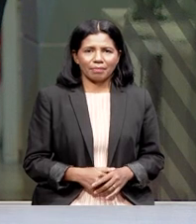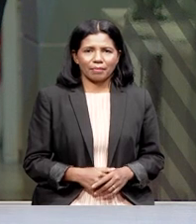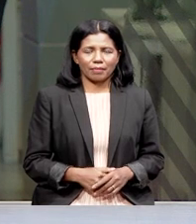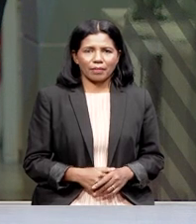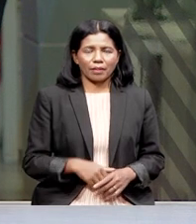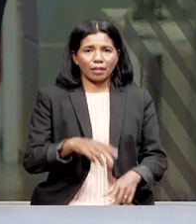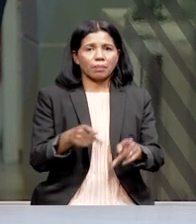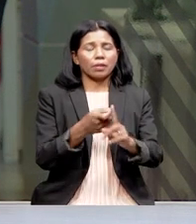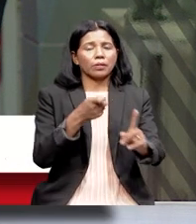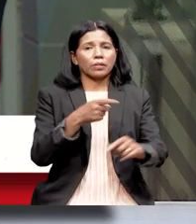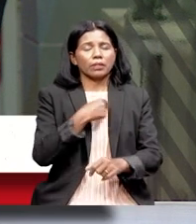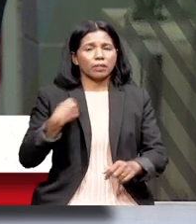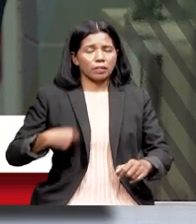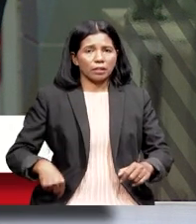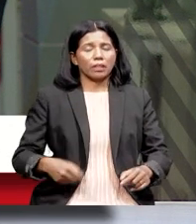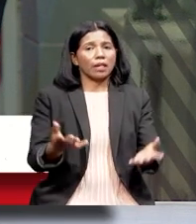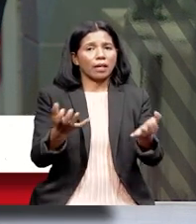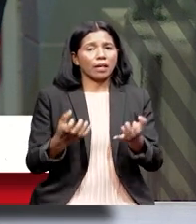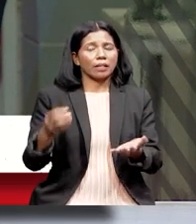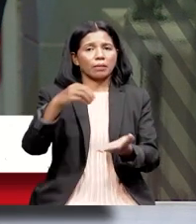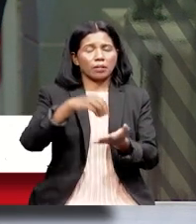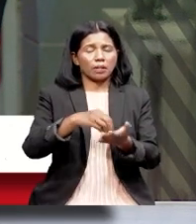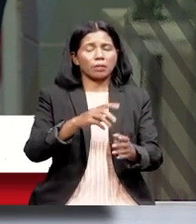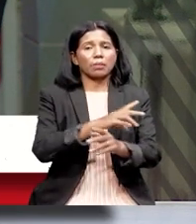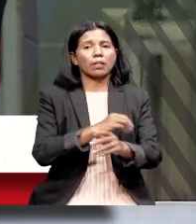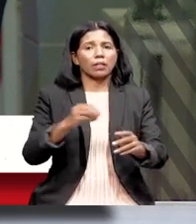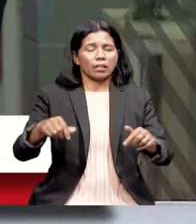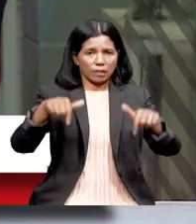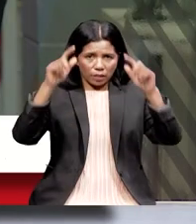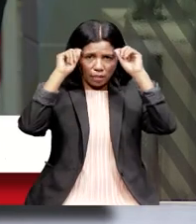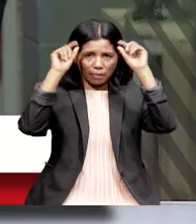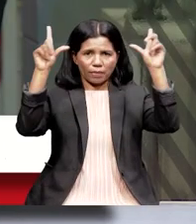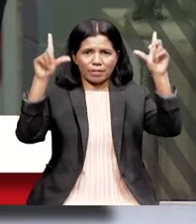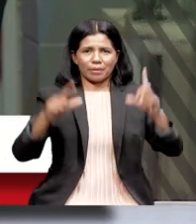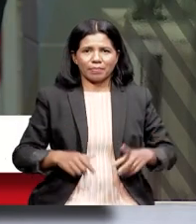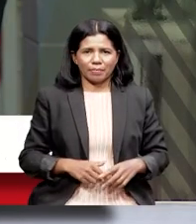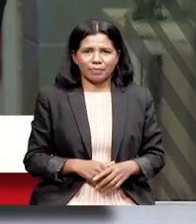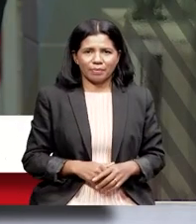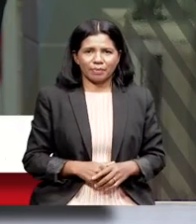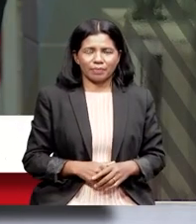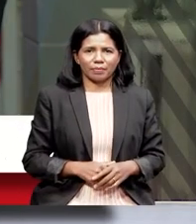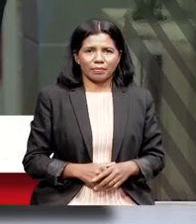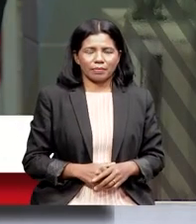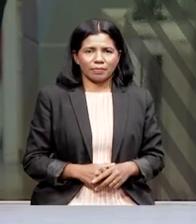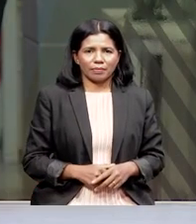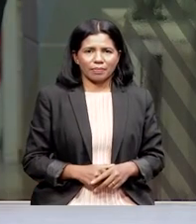Investidor Cira Rússia e China no Macau, a cara que investe, setor produtivo e Timor-Leste.